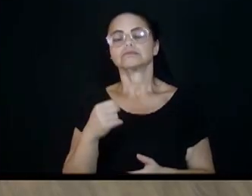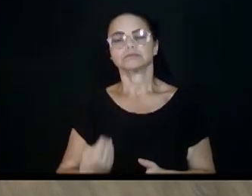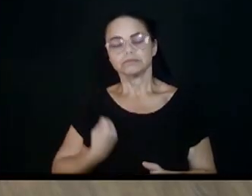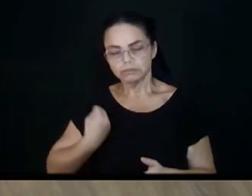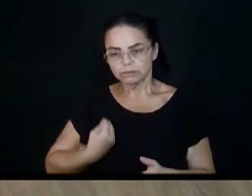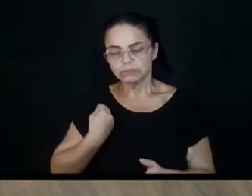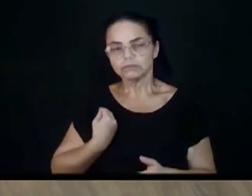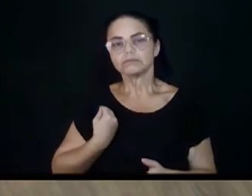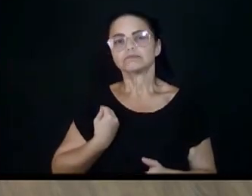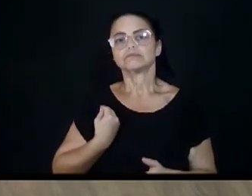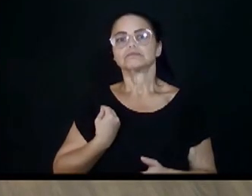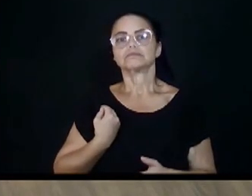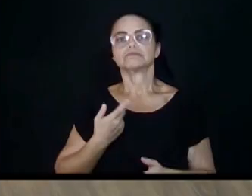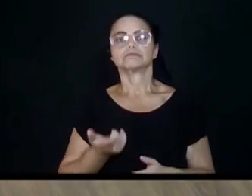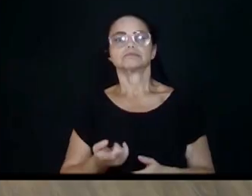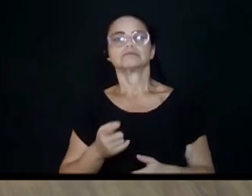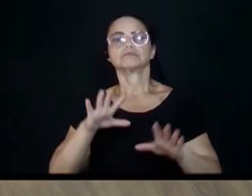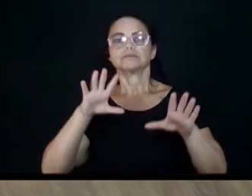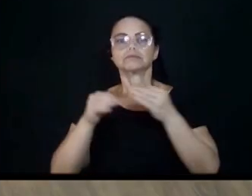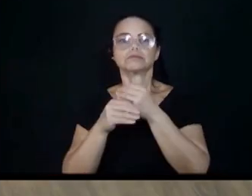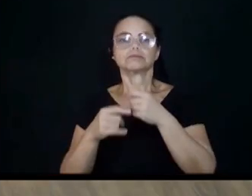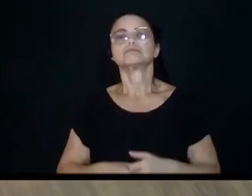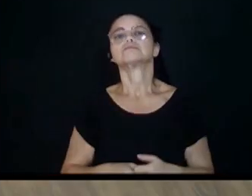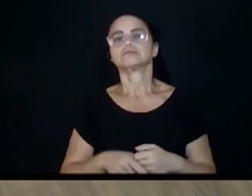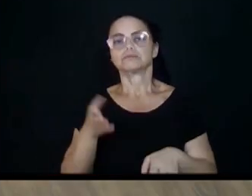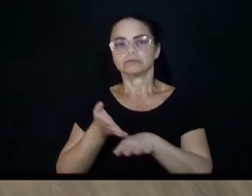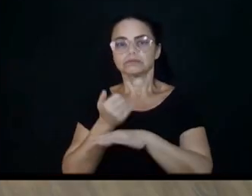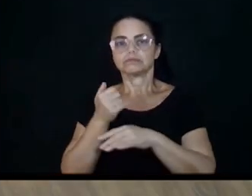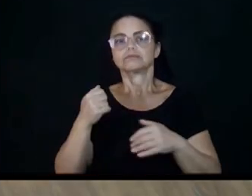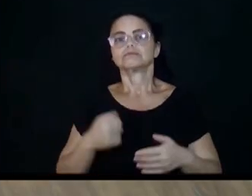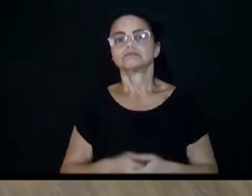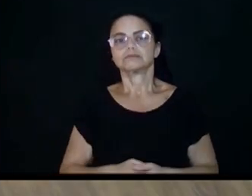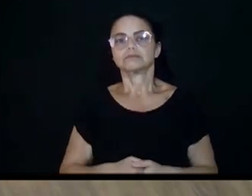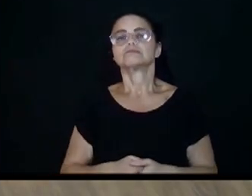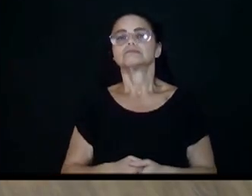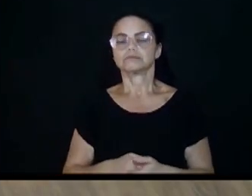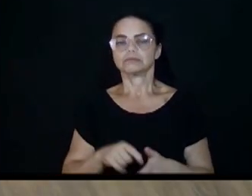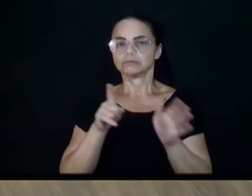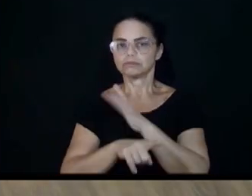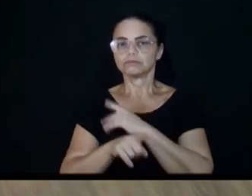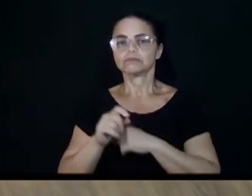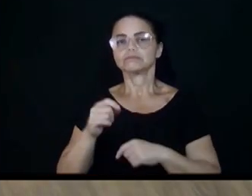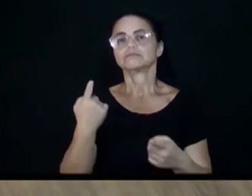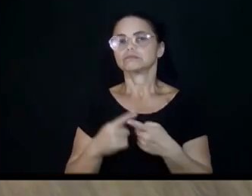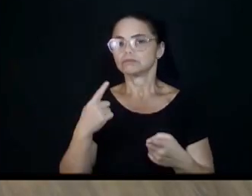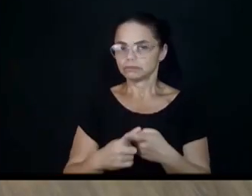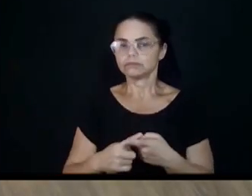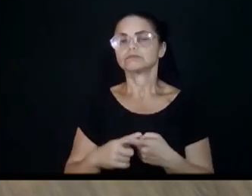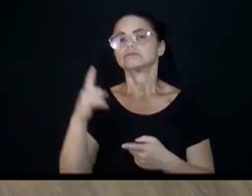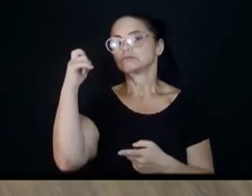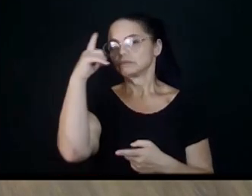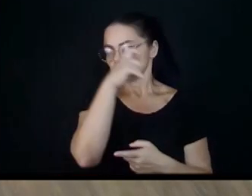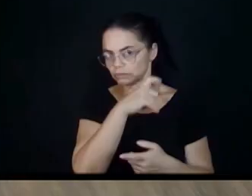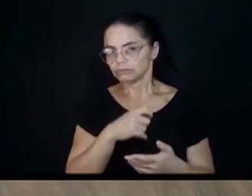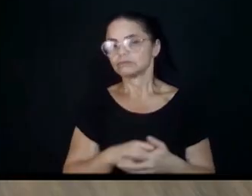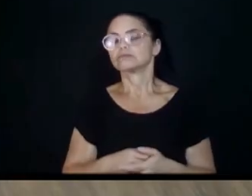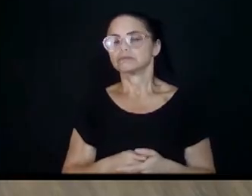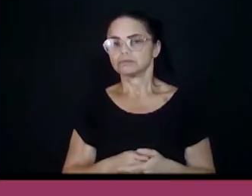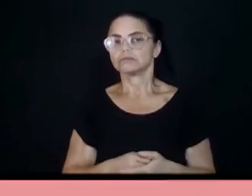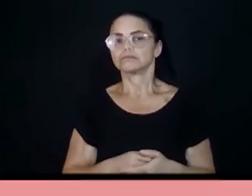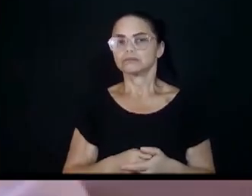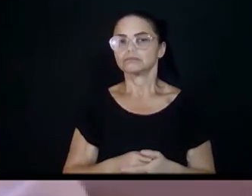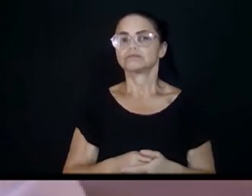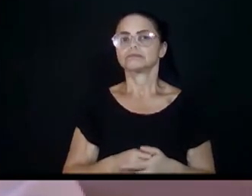chegar nesse diagnóstico, então, desta condição? Porque é um pouco mais difícil esse diagnóstico,